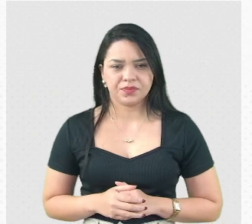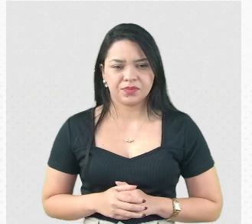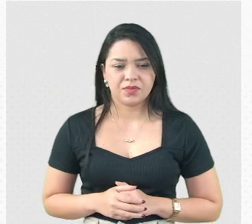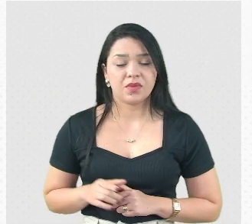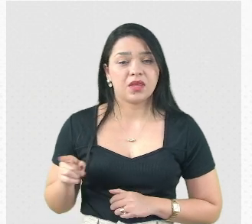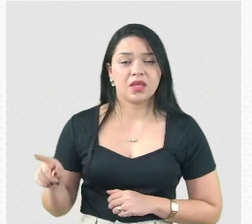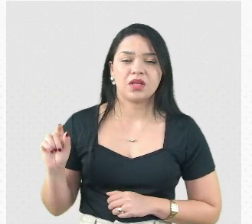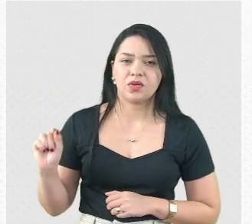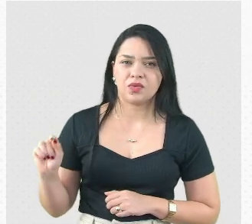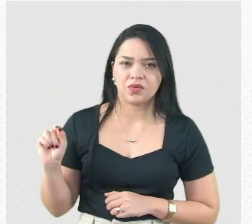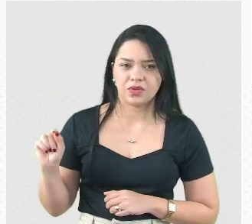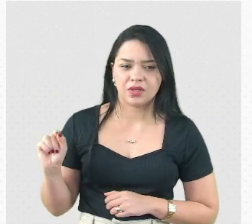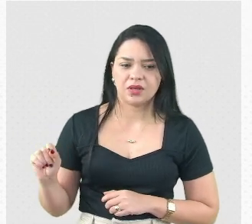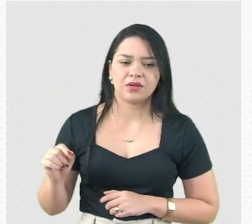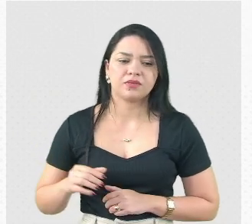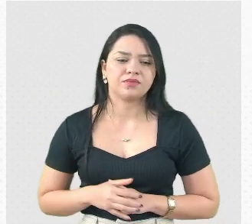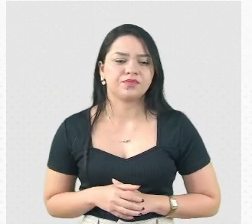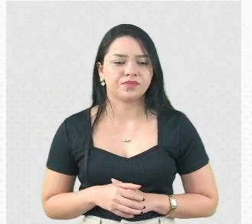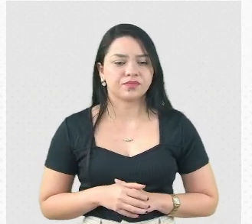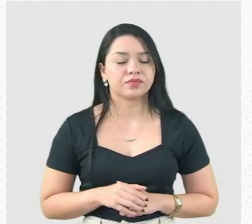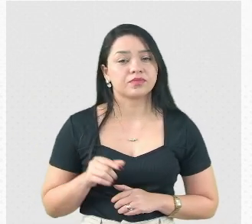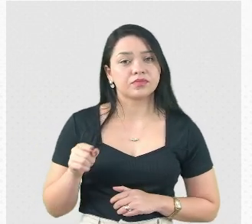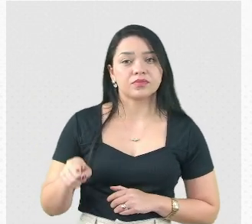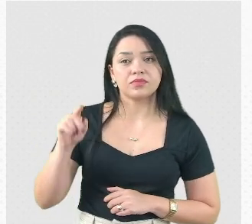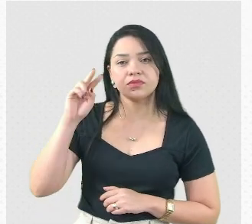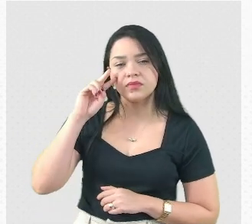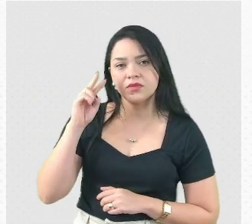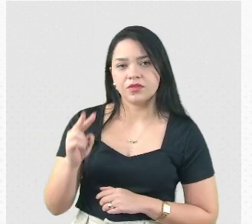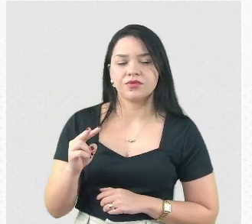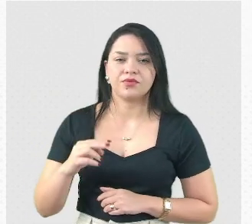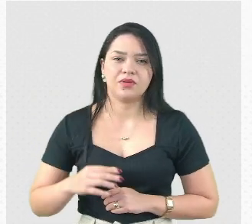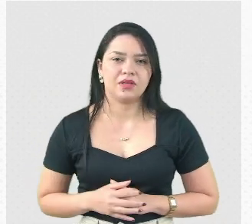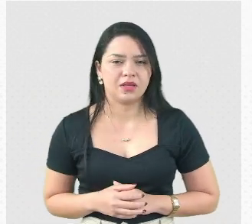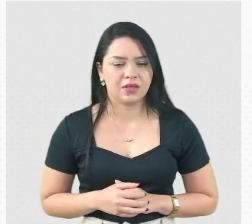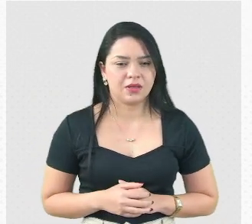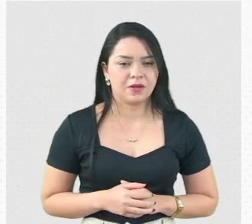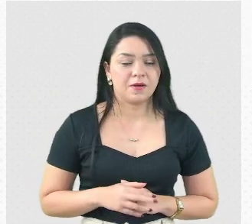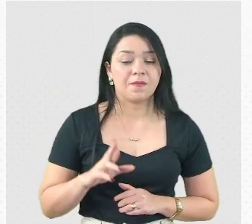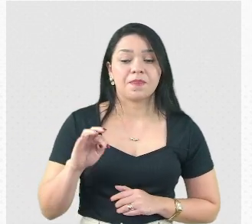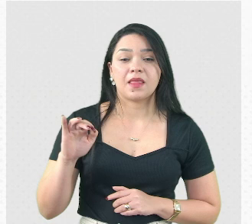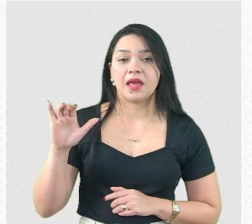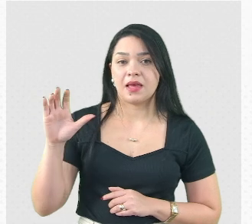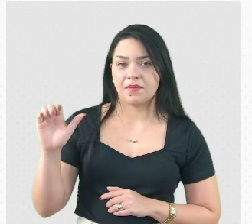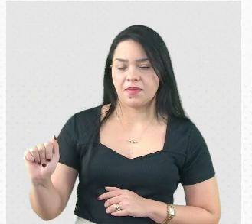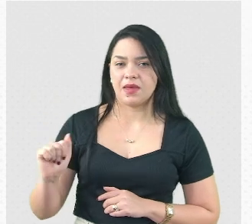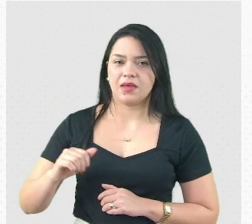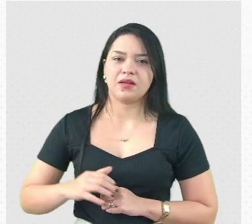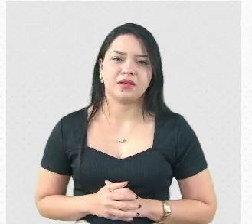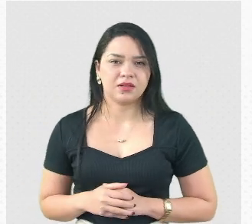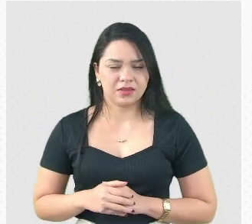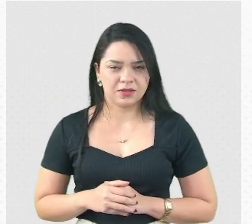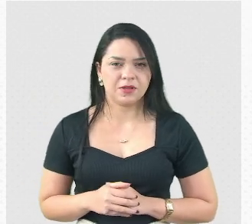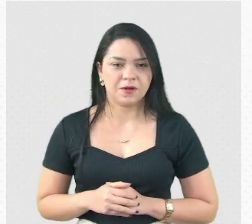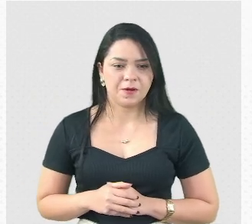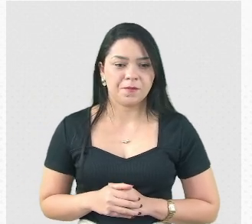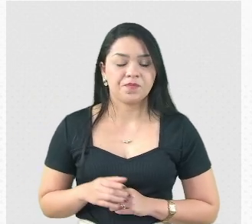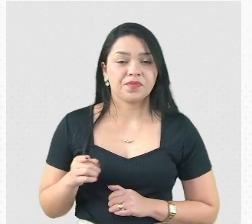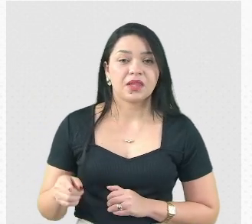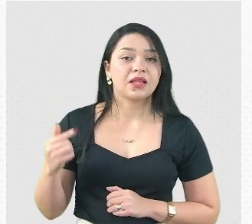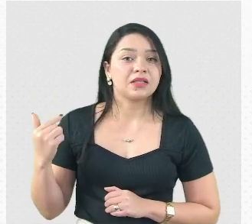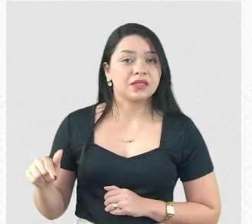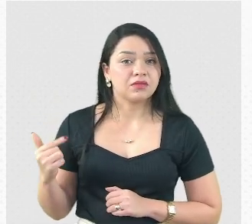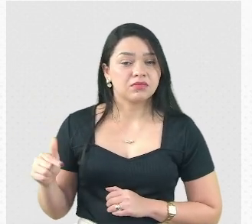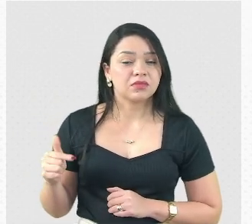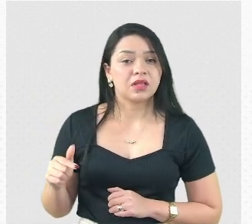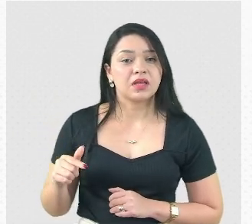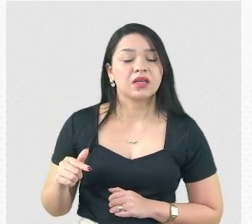Aquele indivíduo, aquele atleta olímpico que você vê, aqueles ginastas olímpicos, a Rebeca Andrade, por exemplo, ela não tem a